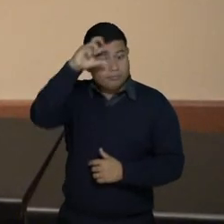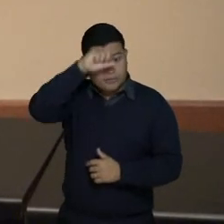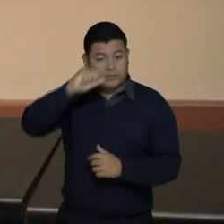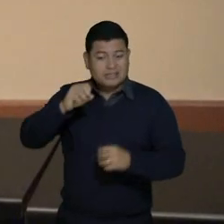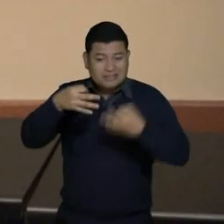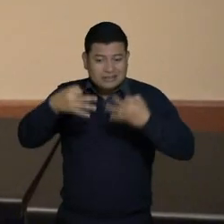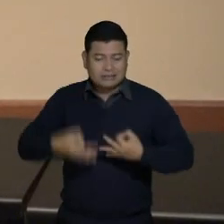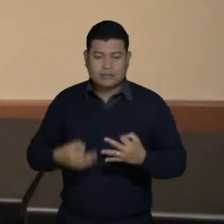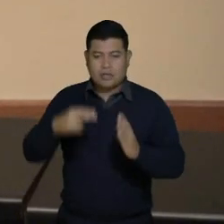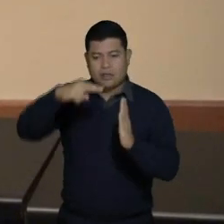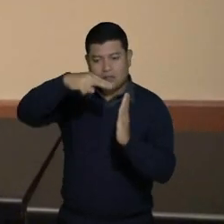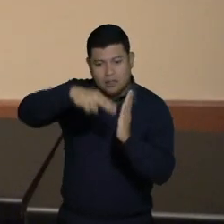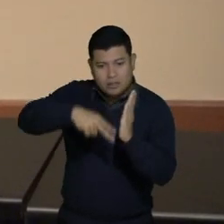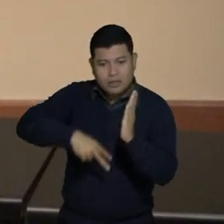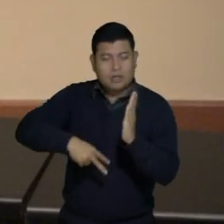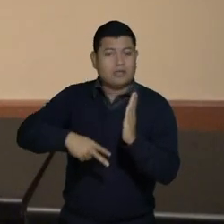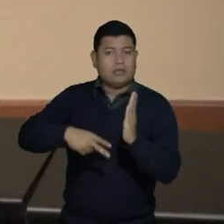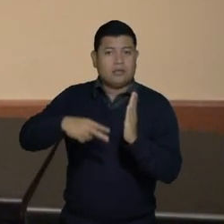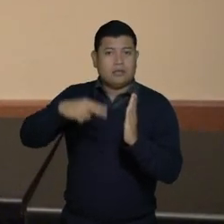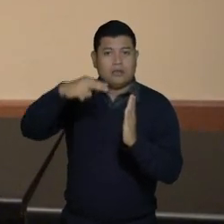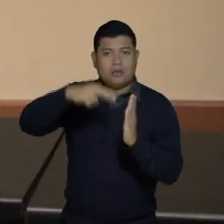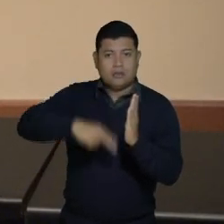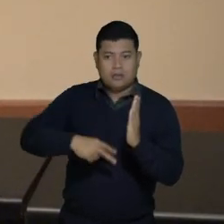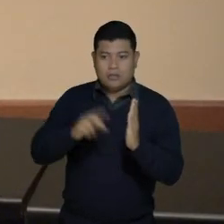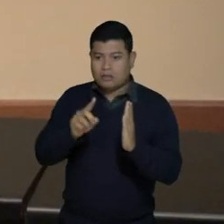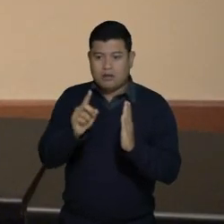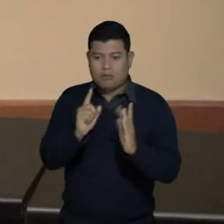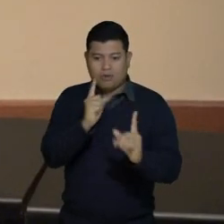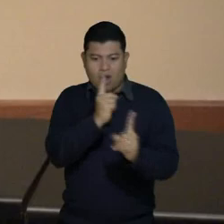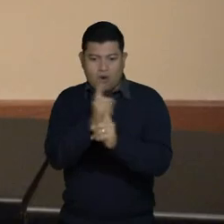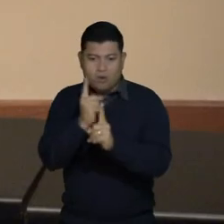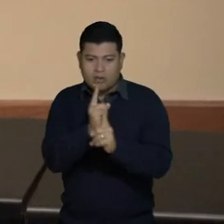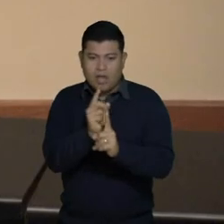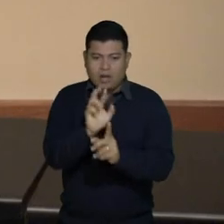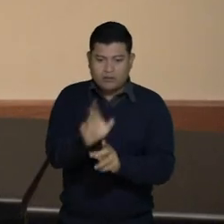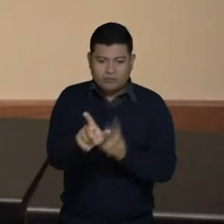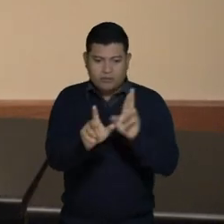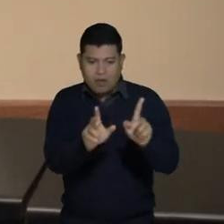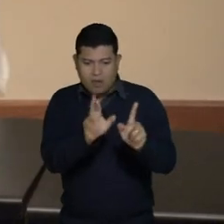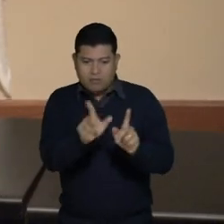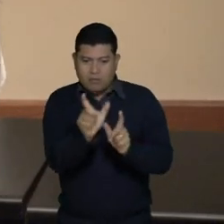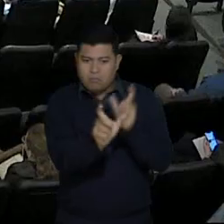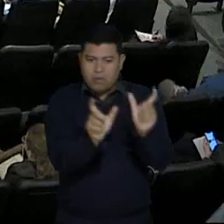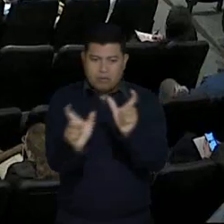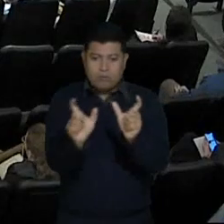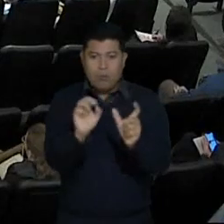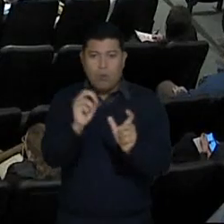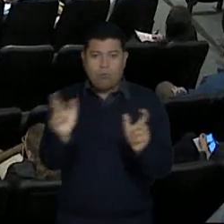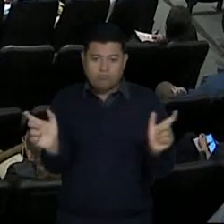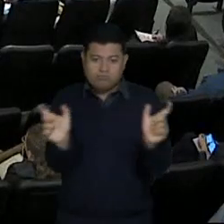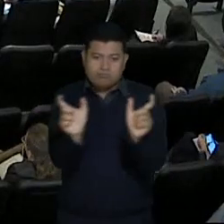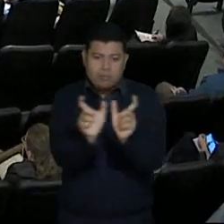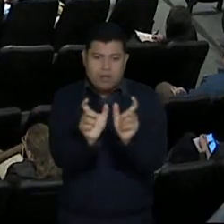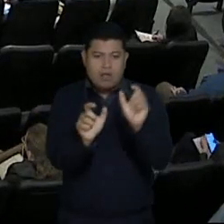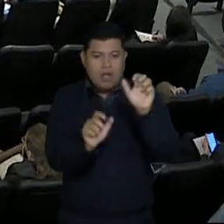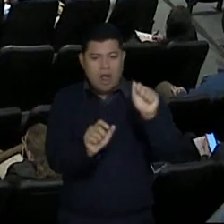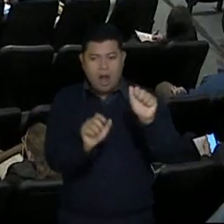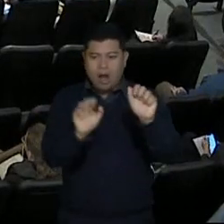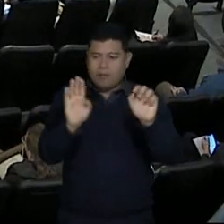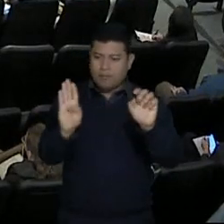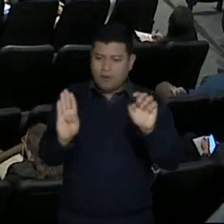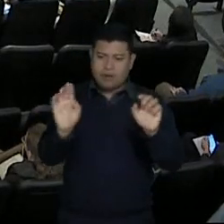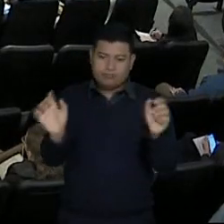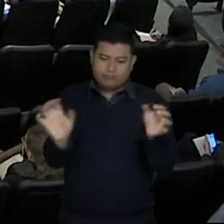ler não apenas decodificar ou não apenas juntar o b com o